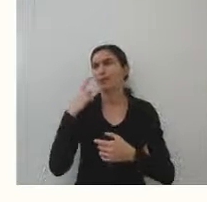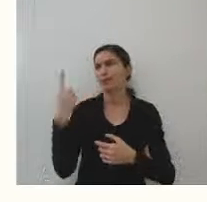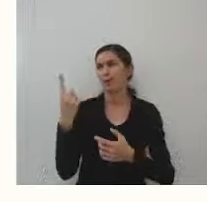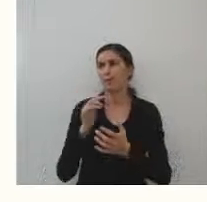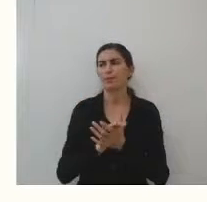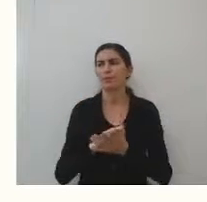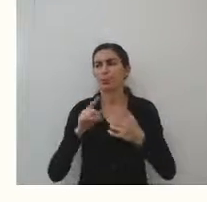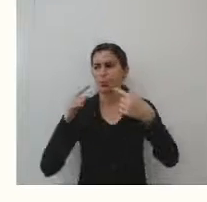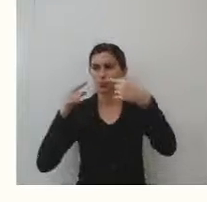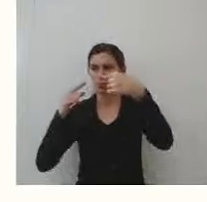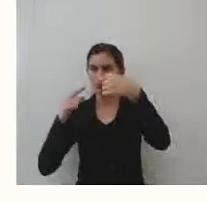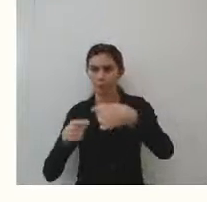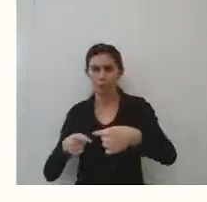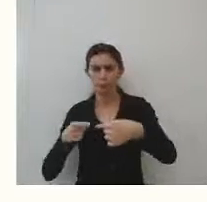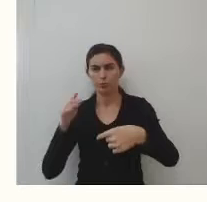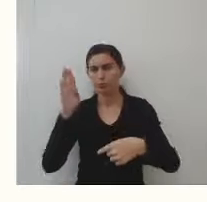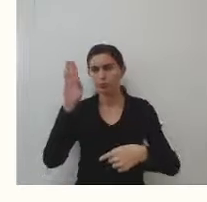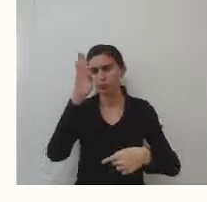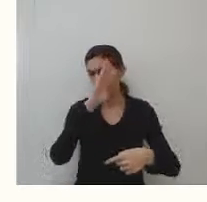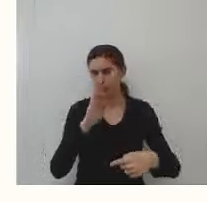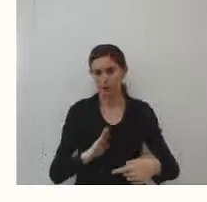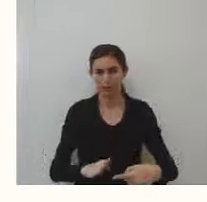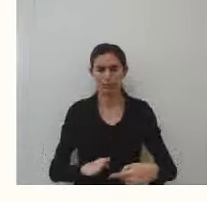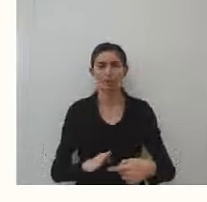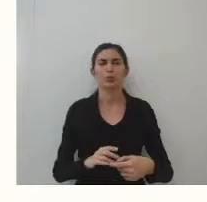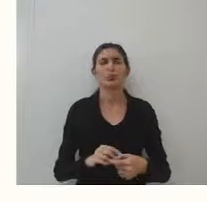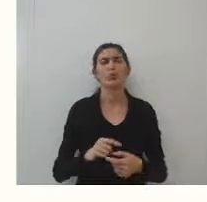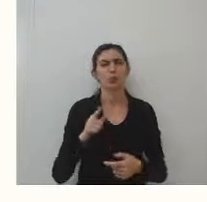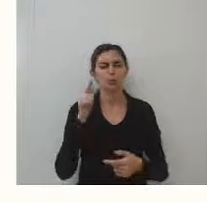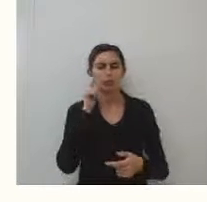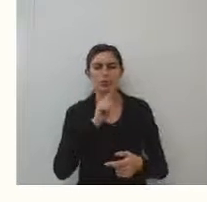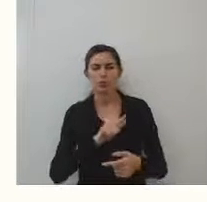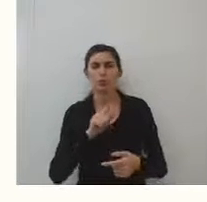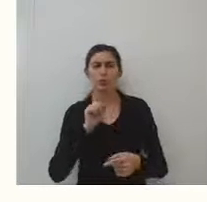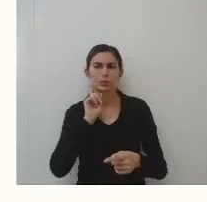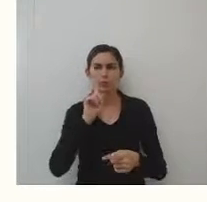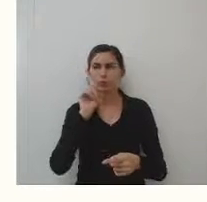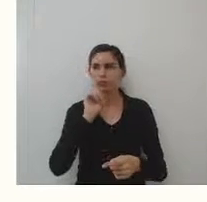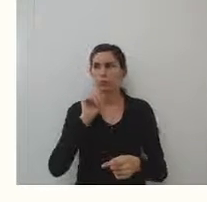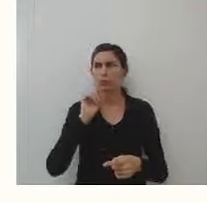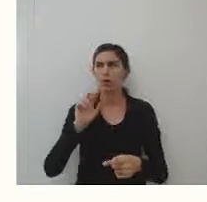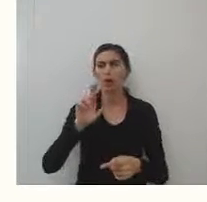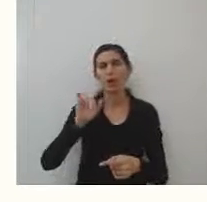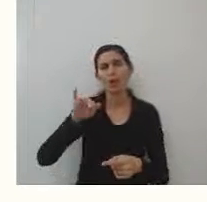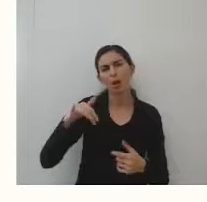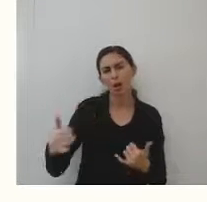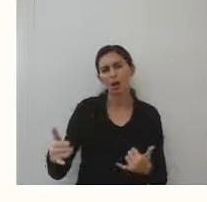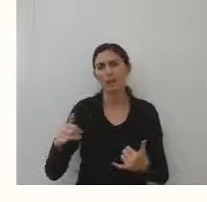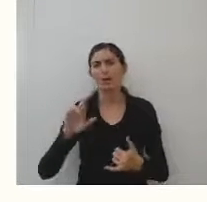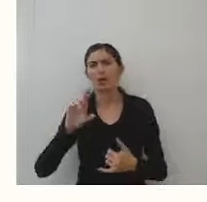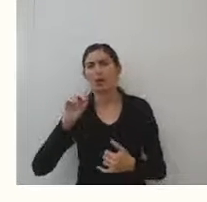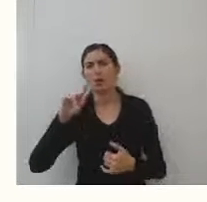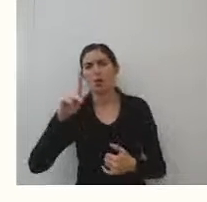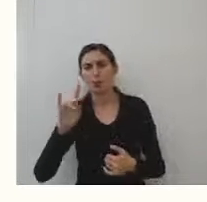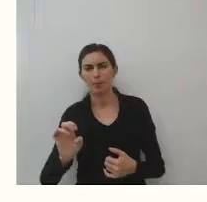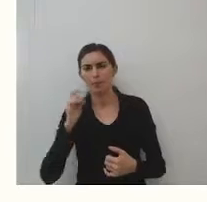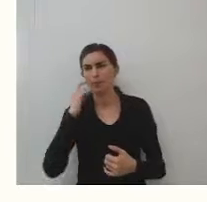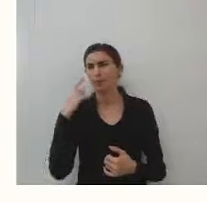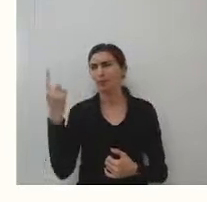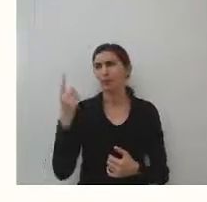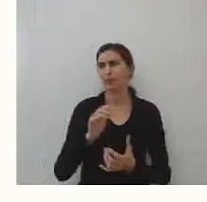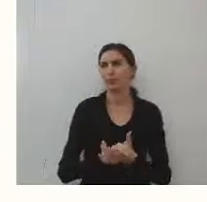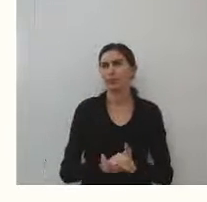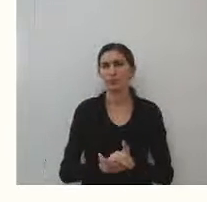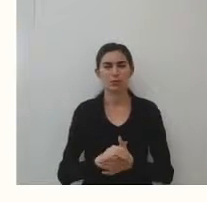uma competição aí que o Brasil, ele conseguiu bater os Estados Unidos, que é no hip hop. Então, nessa figura